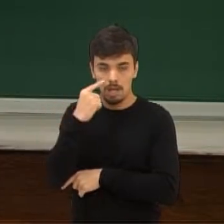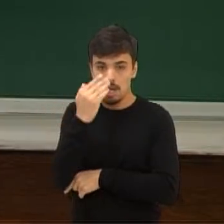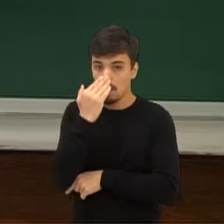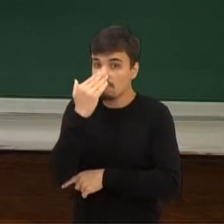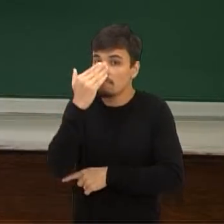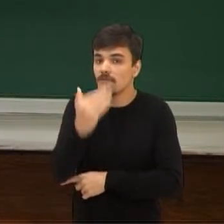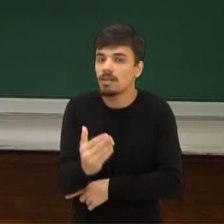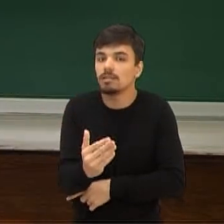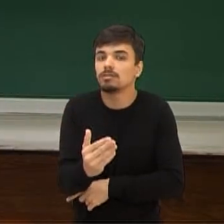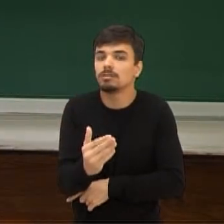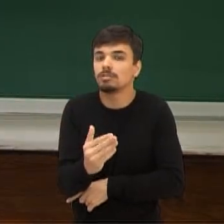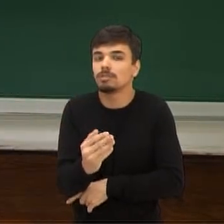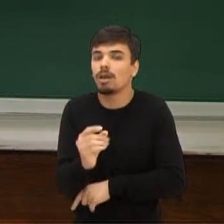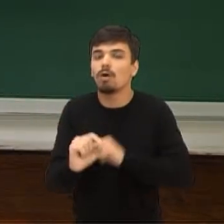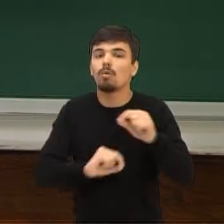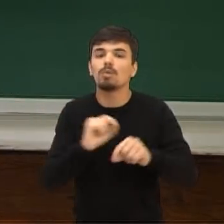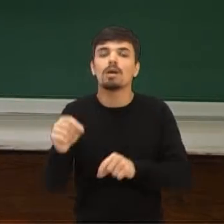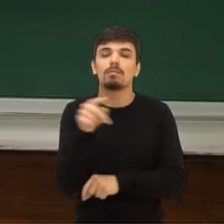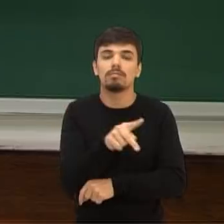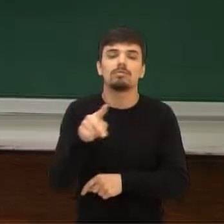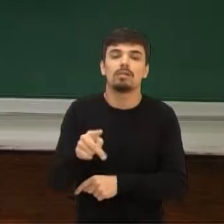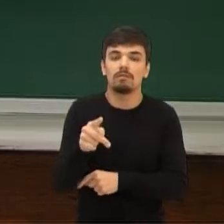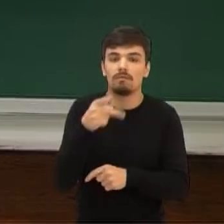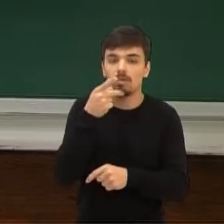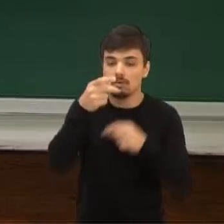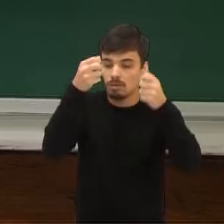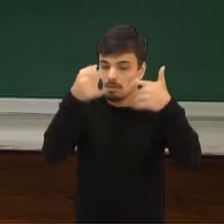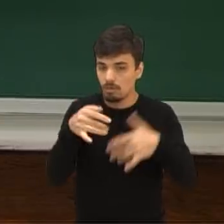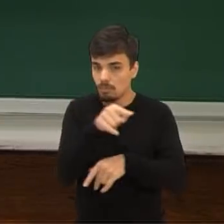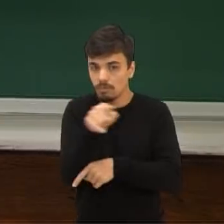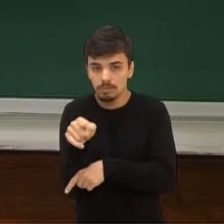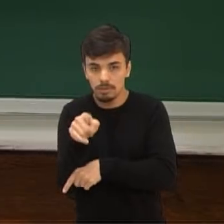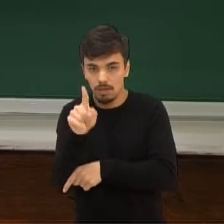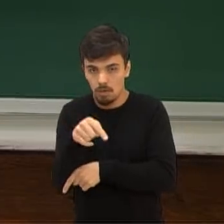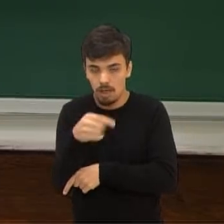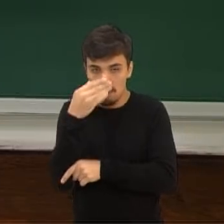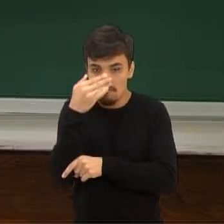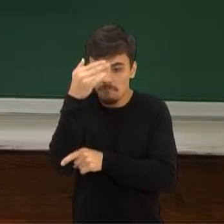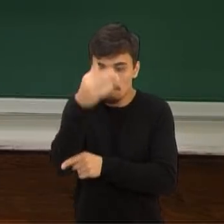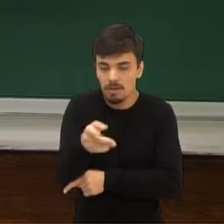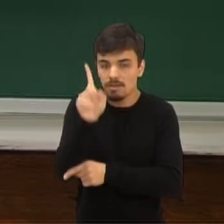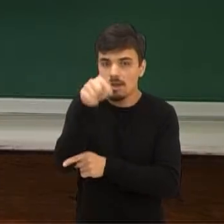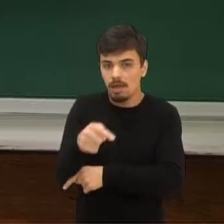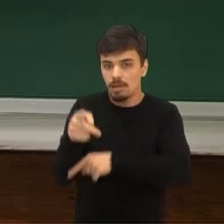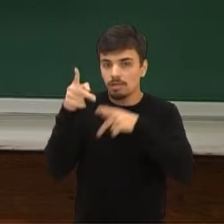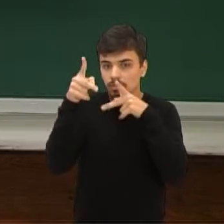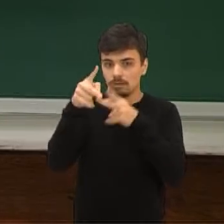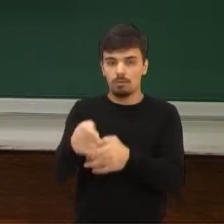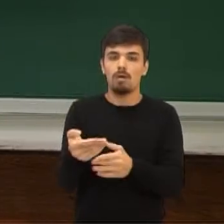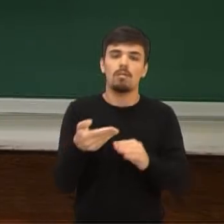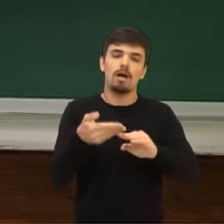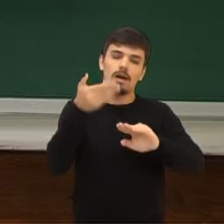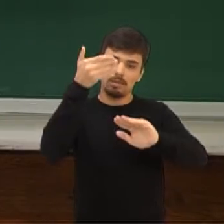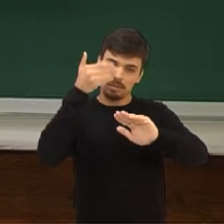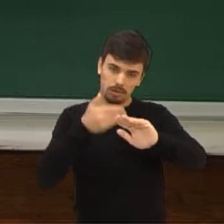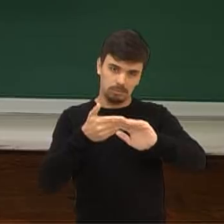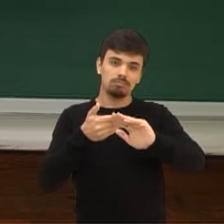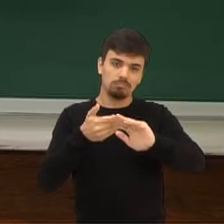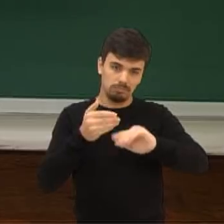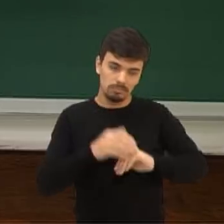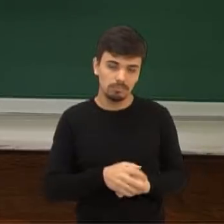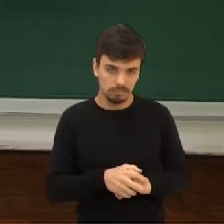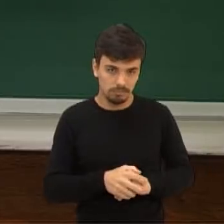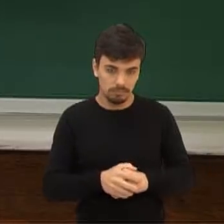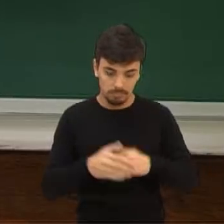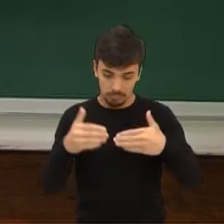frente. O que a prof acabou de falar para vocês? Que a frente vai ser igual atrás da nossa caixinha.